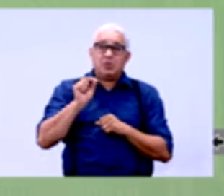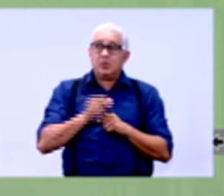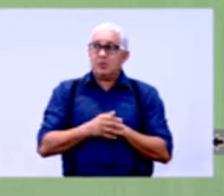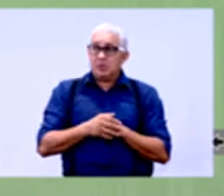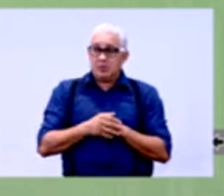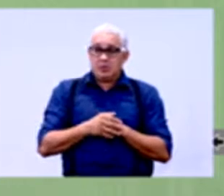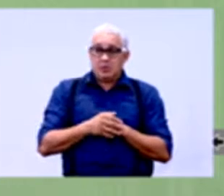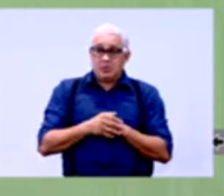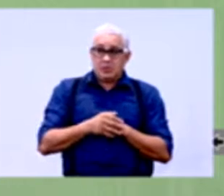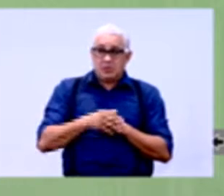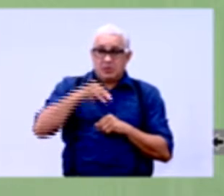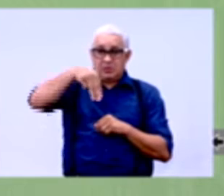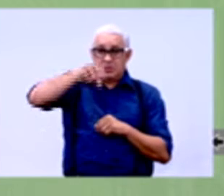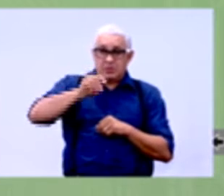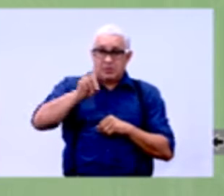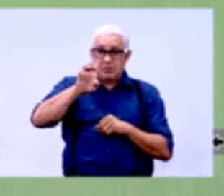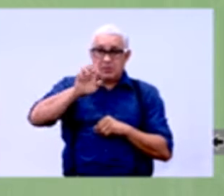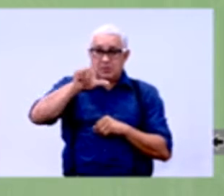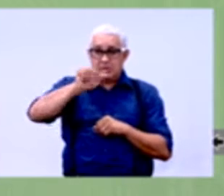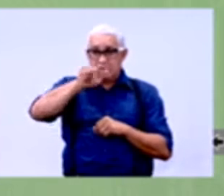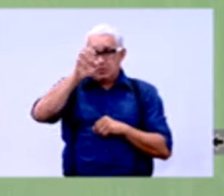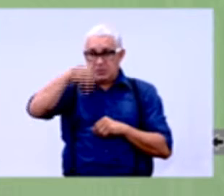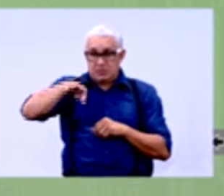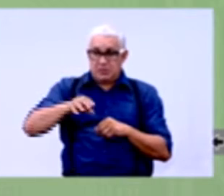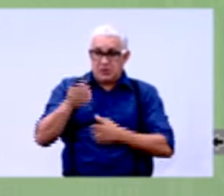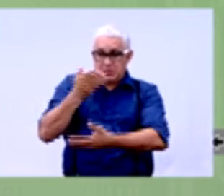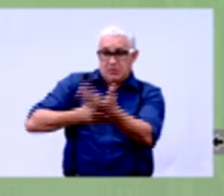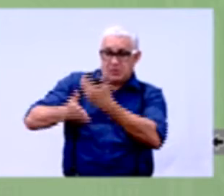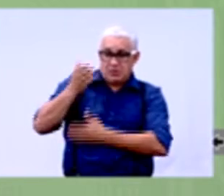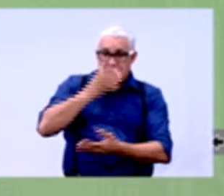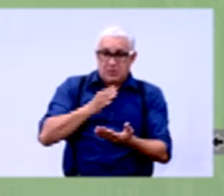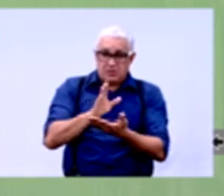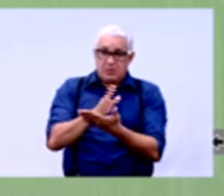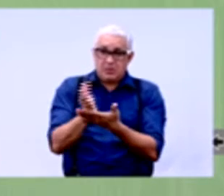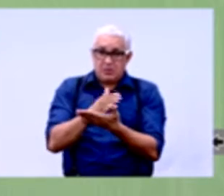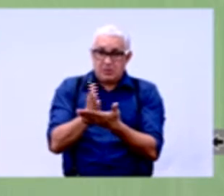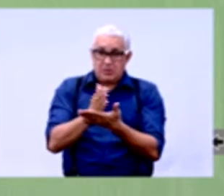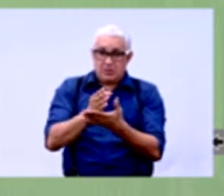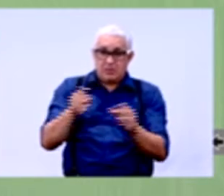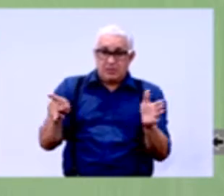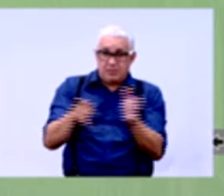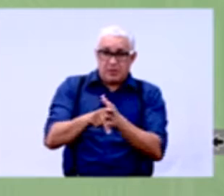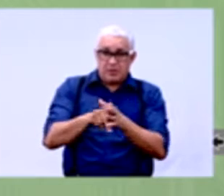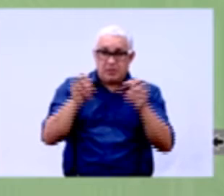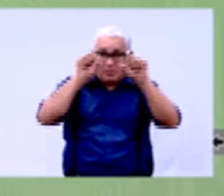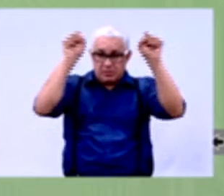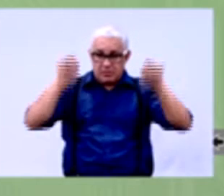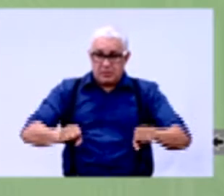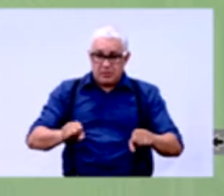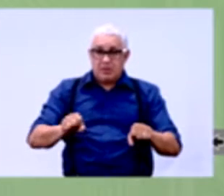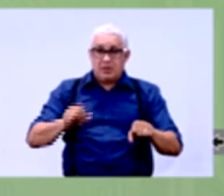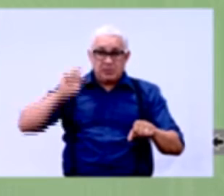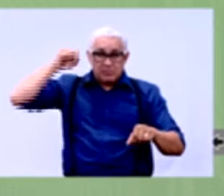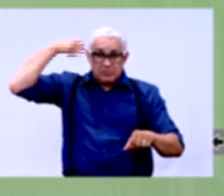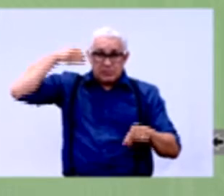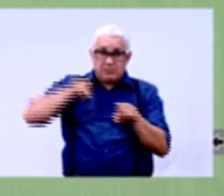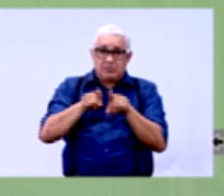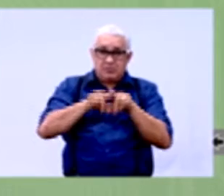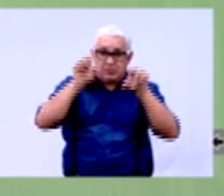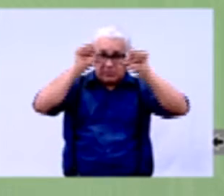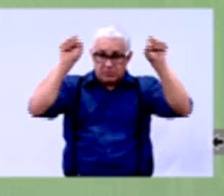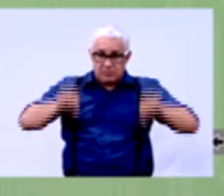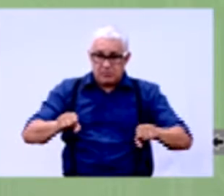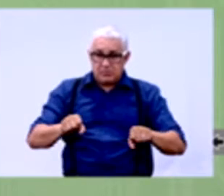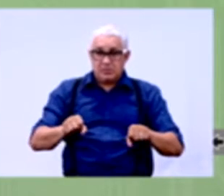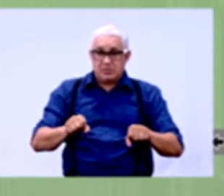na modelagem de interações na fronteira do sistema entre atores e o sistema representado por